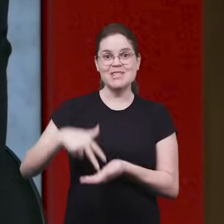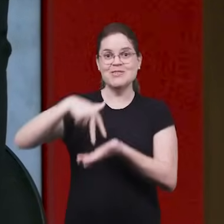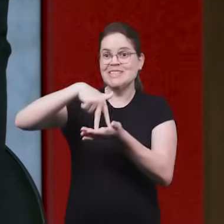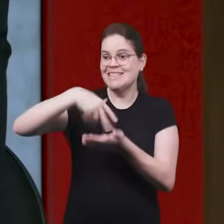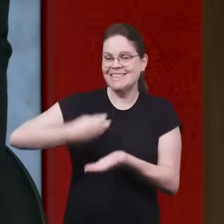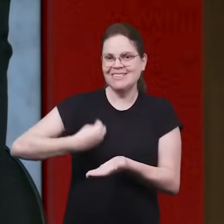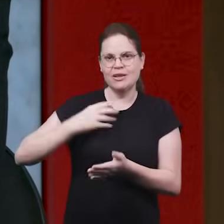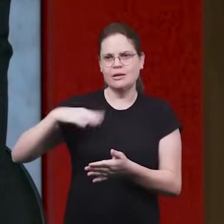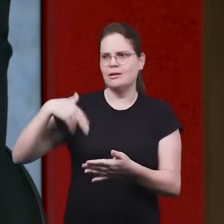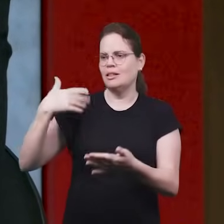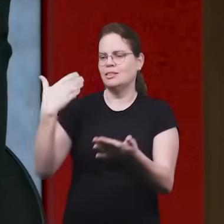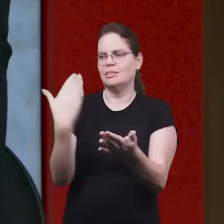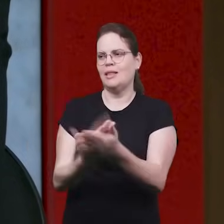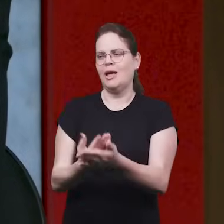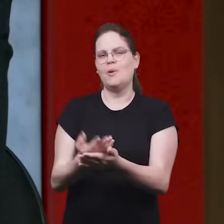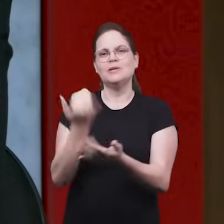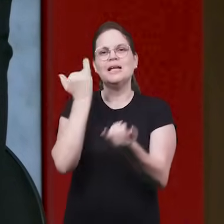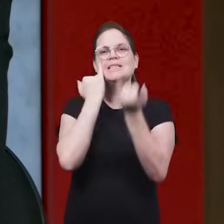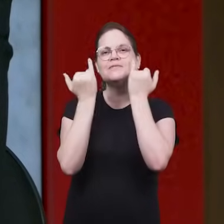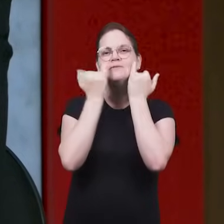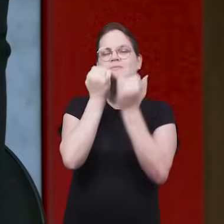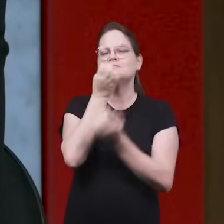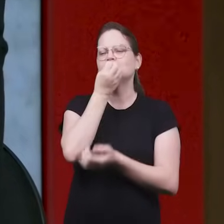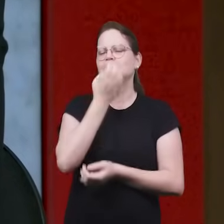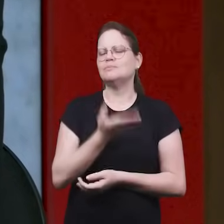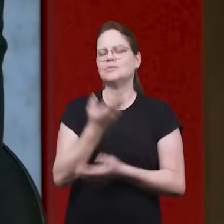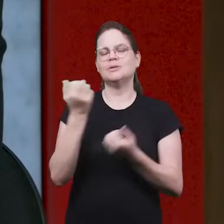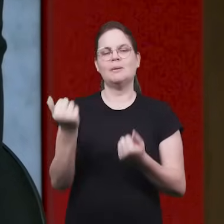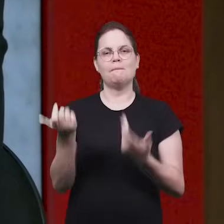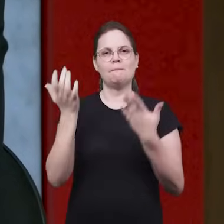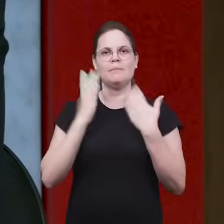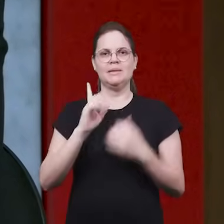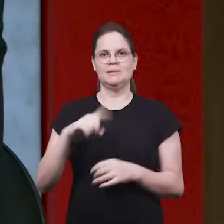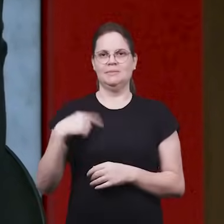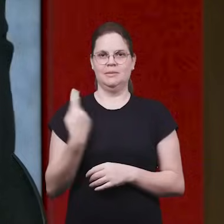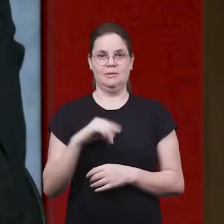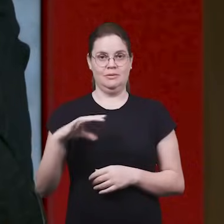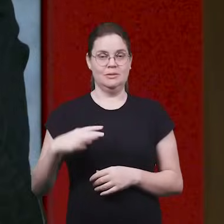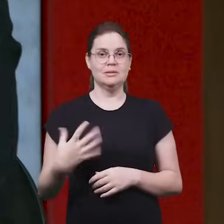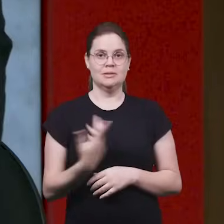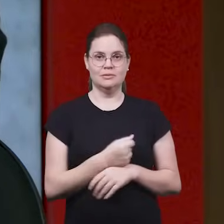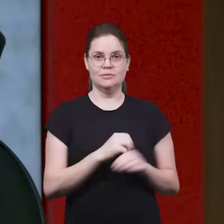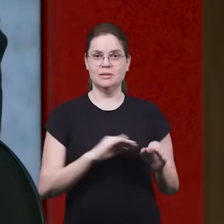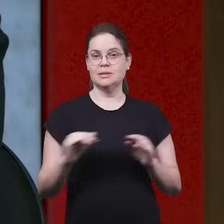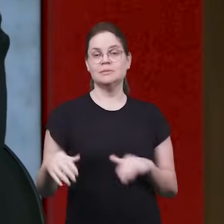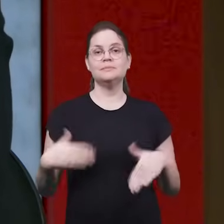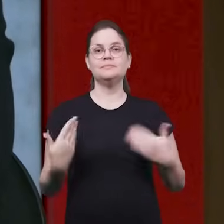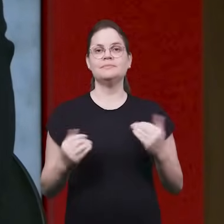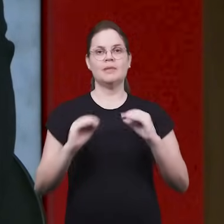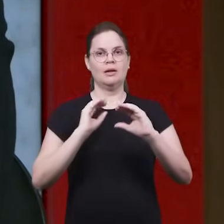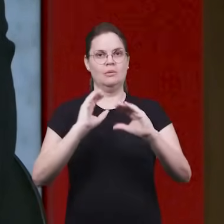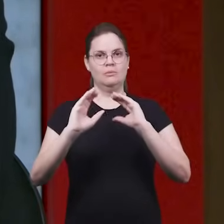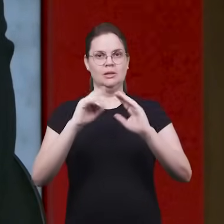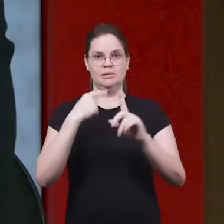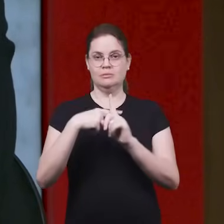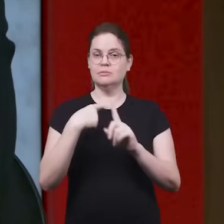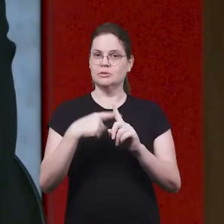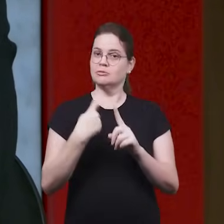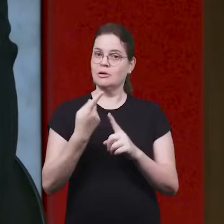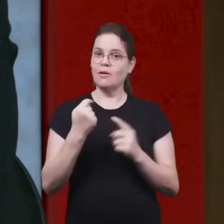nos nossos dias e é o que traz o verdadeiro benefício, traz a salvação. E a comunicação positiva, ela é